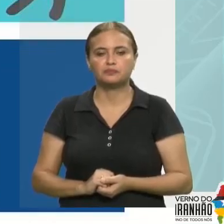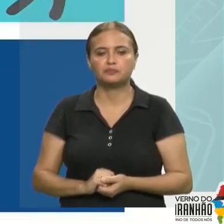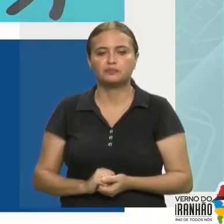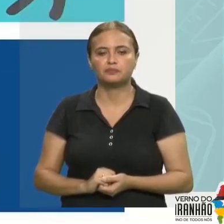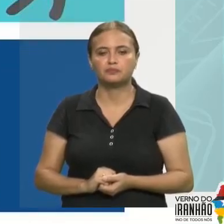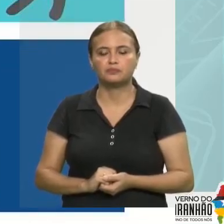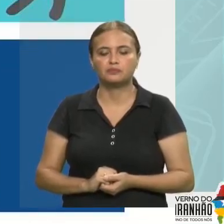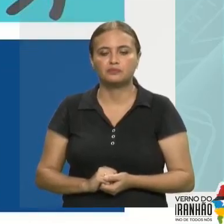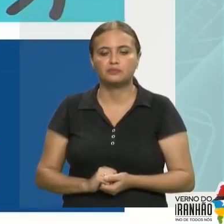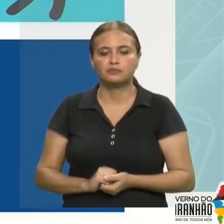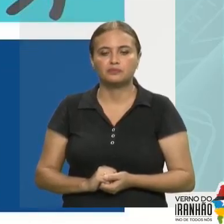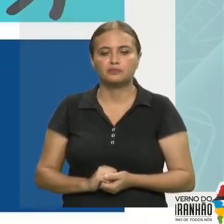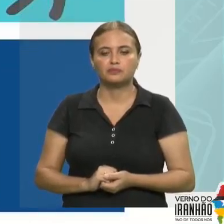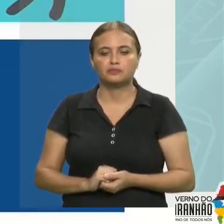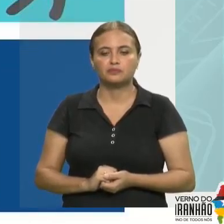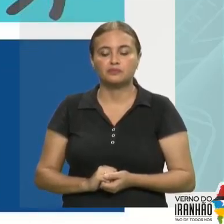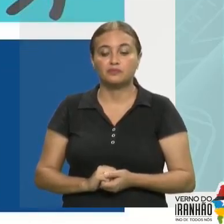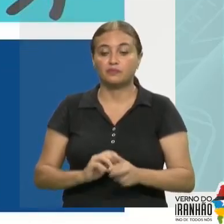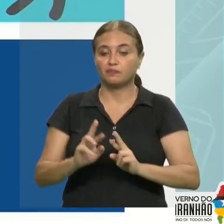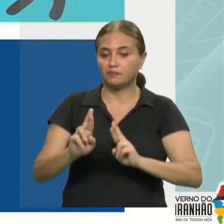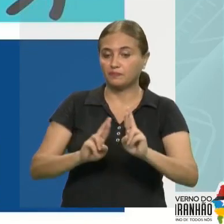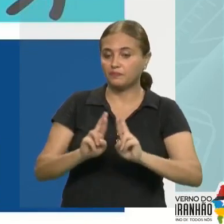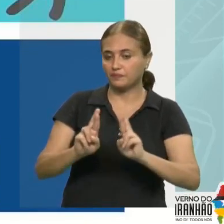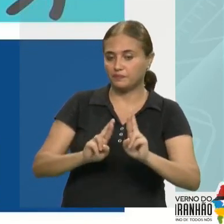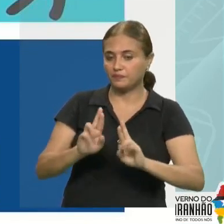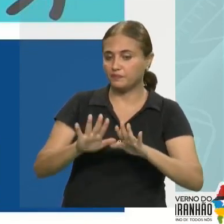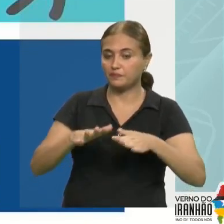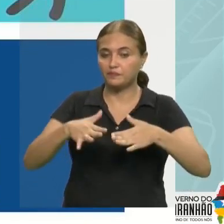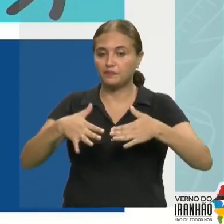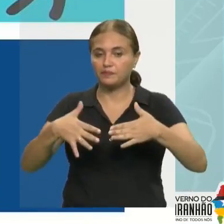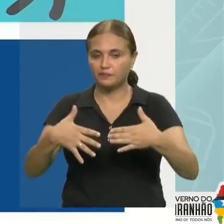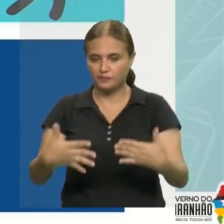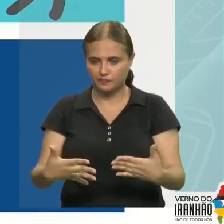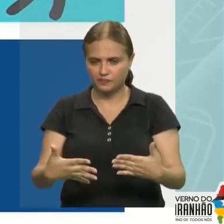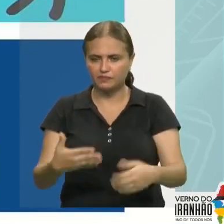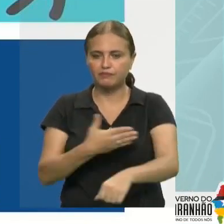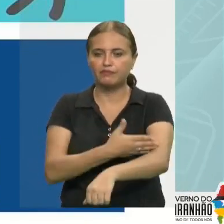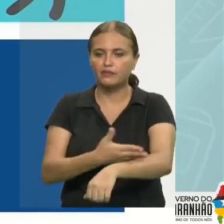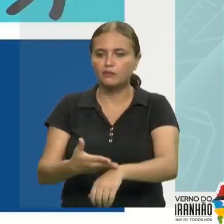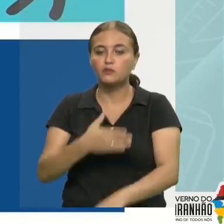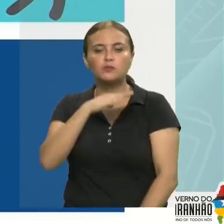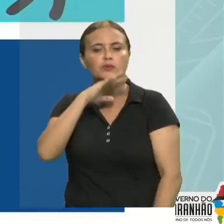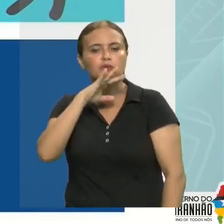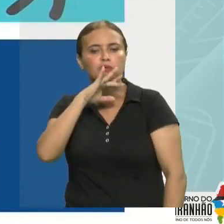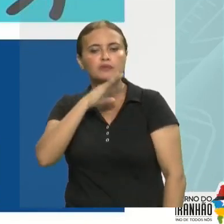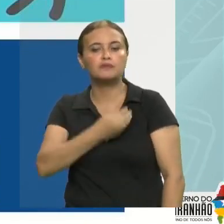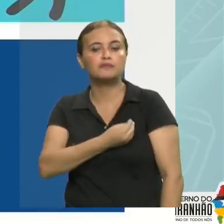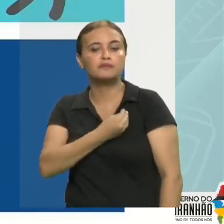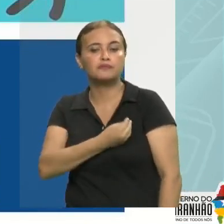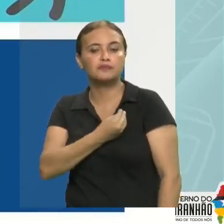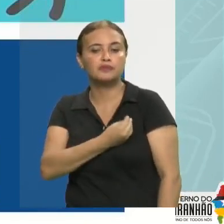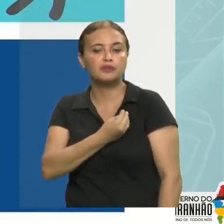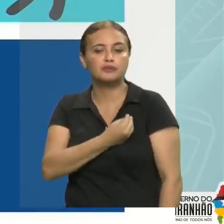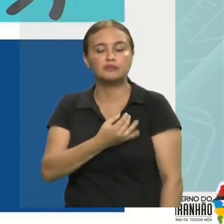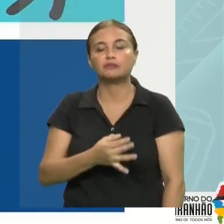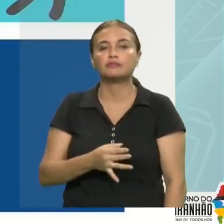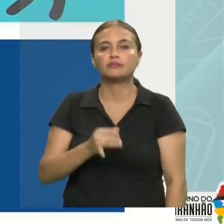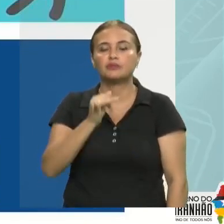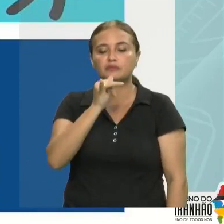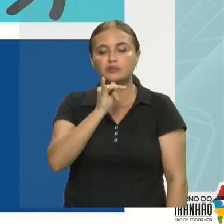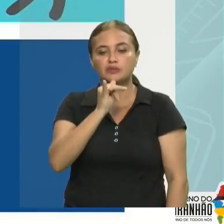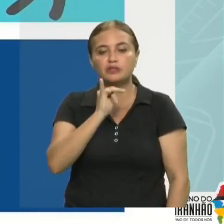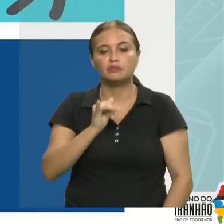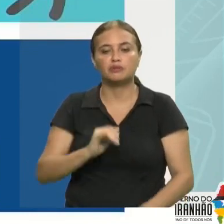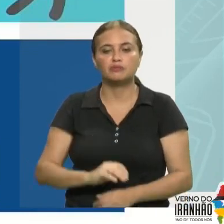E aí a gente vai também fazer uma relação de quais são os hábitos que nos prejudicam, né? Então, sei lá, eu fiz